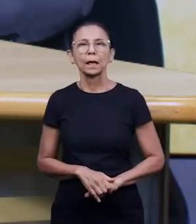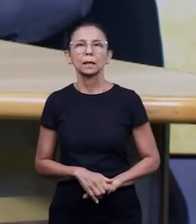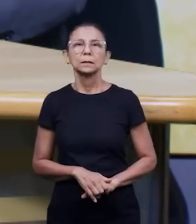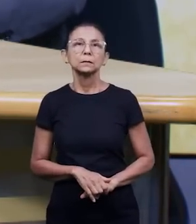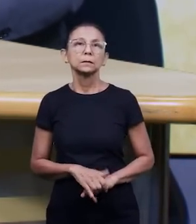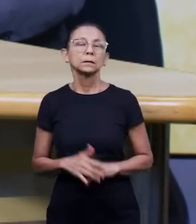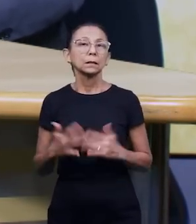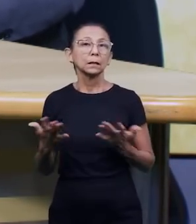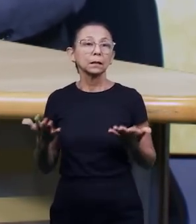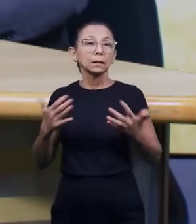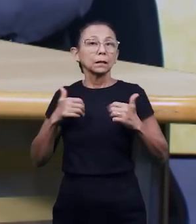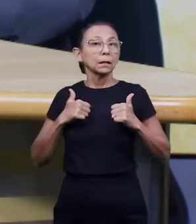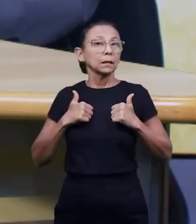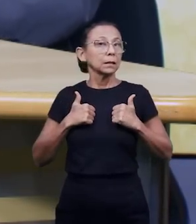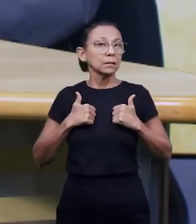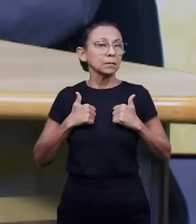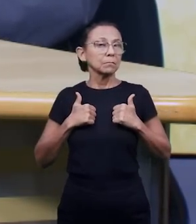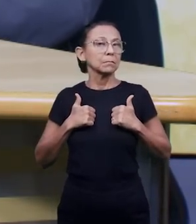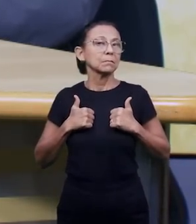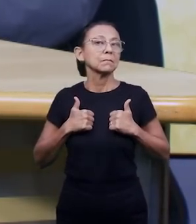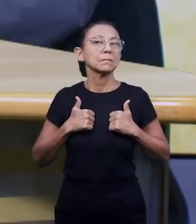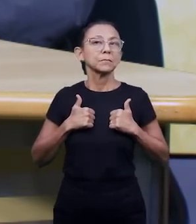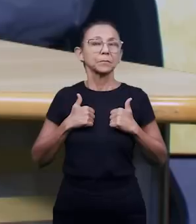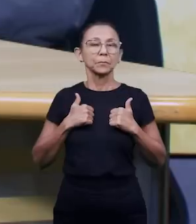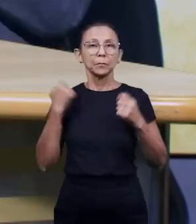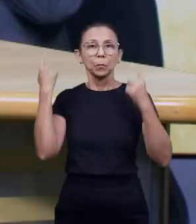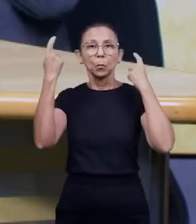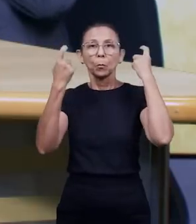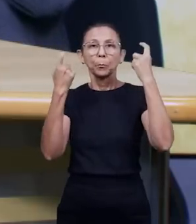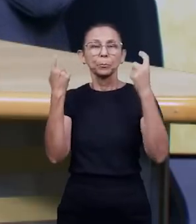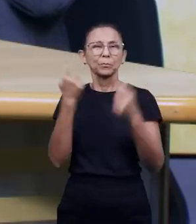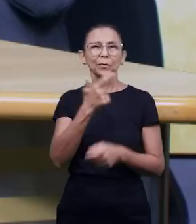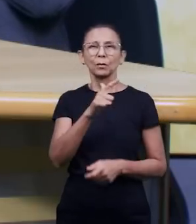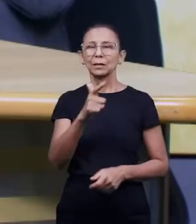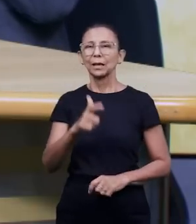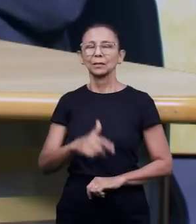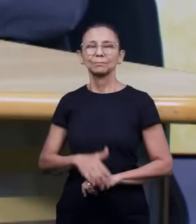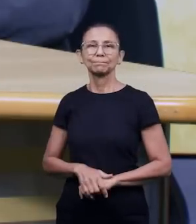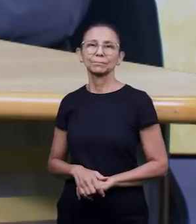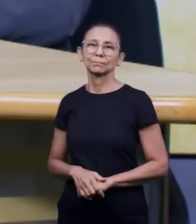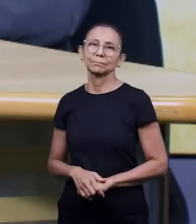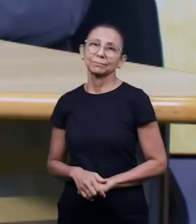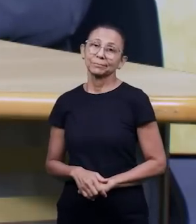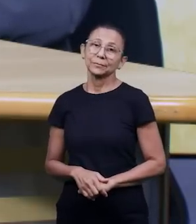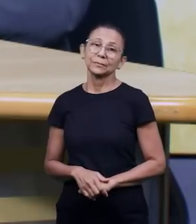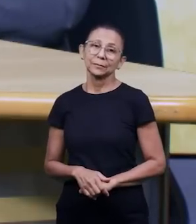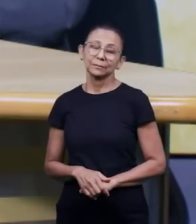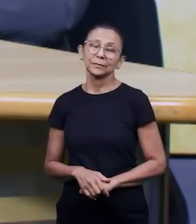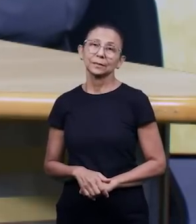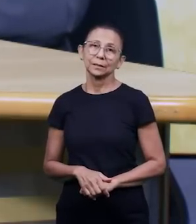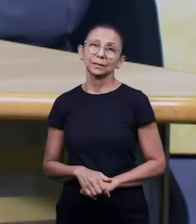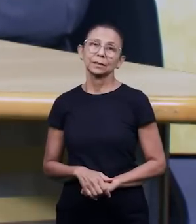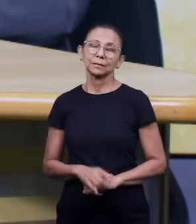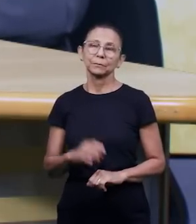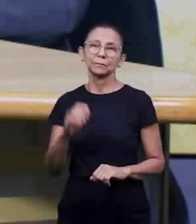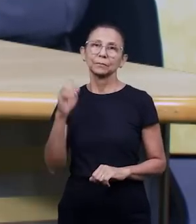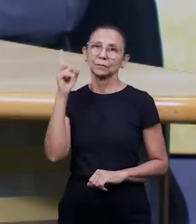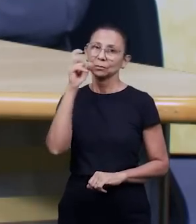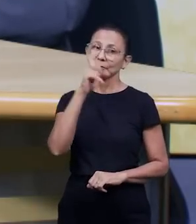vir ao culto, não é? E arranja aquelas desculpas: eu cheguei tarde do trabalho. Nada, chegou 5 horas.